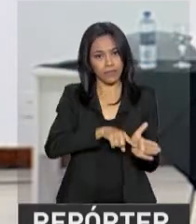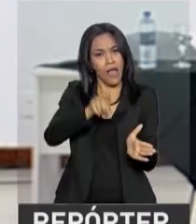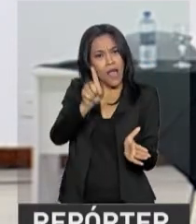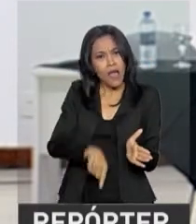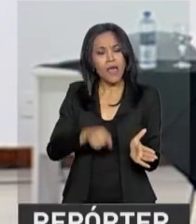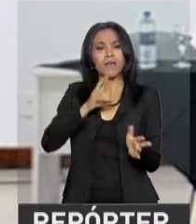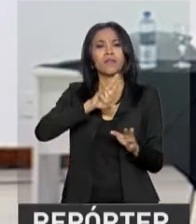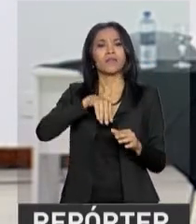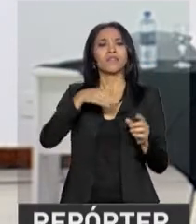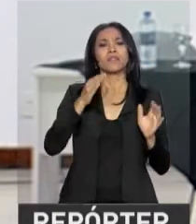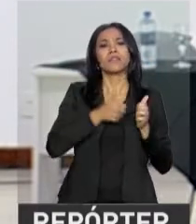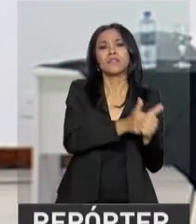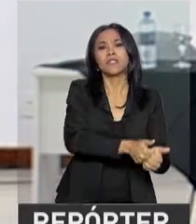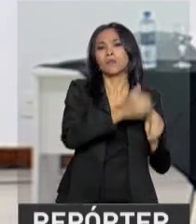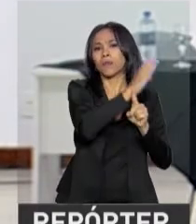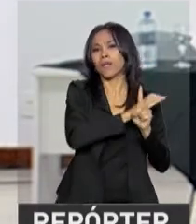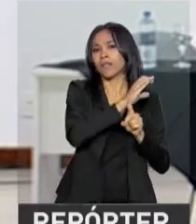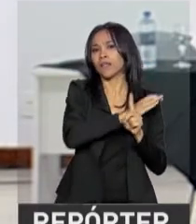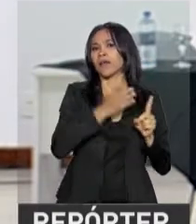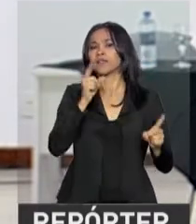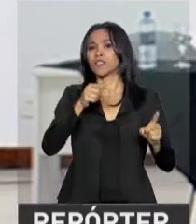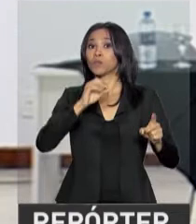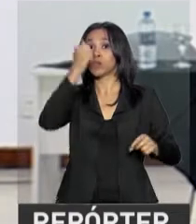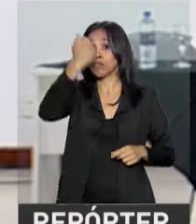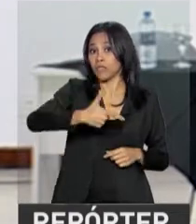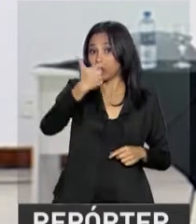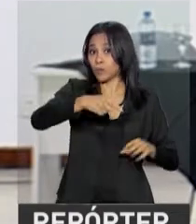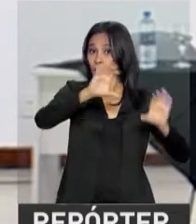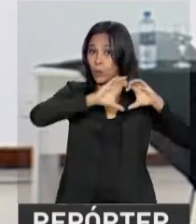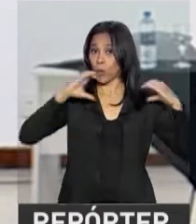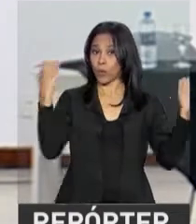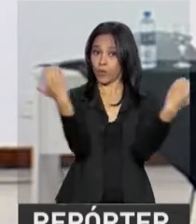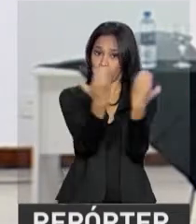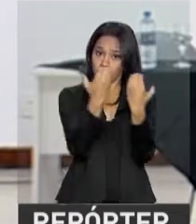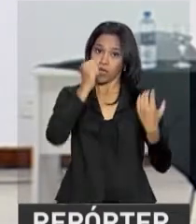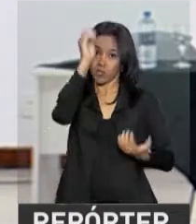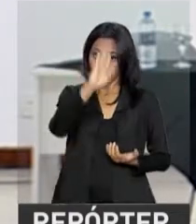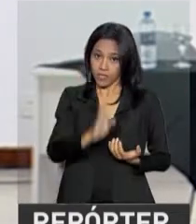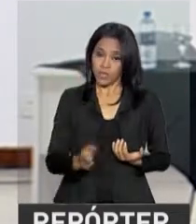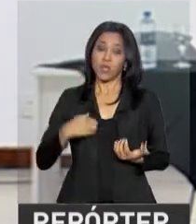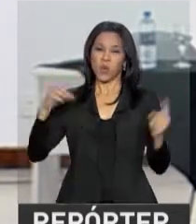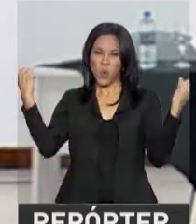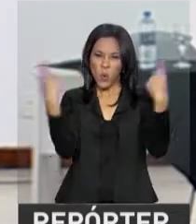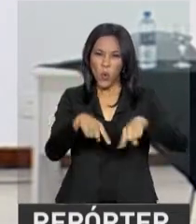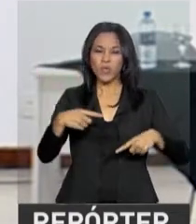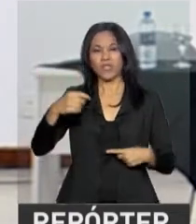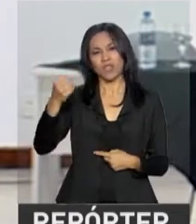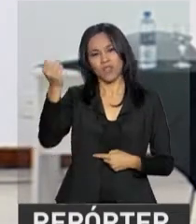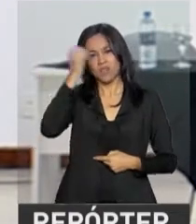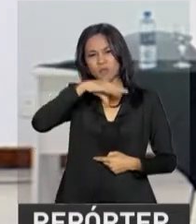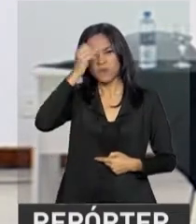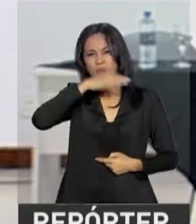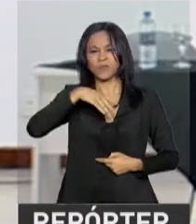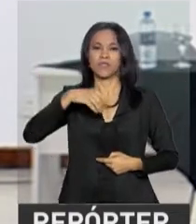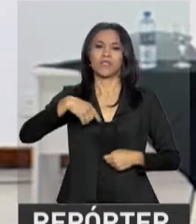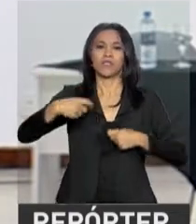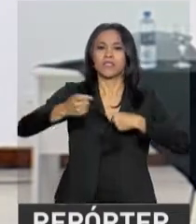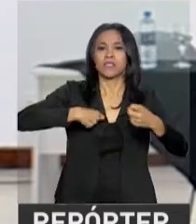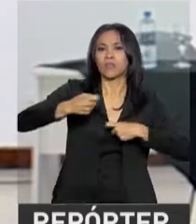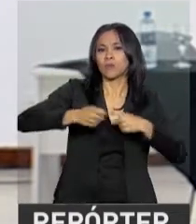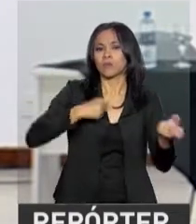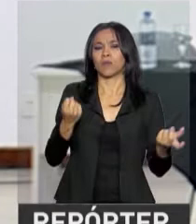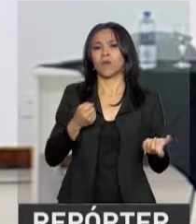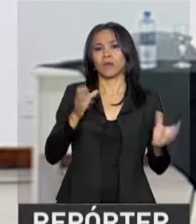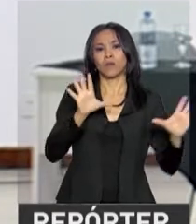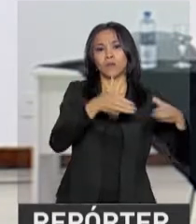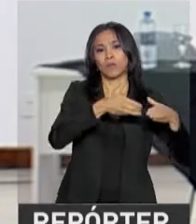programação do 2º congresso brasileiro de enfrentamento à violência sexual contra crianças e adolescentes que começou